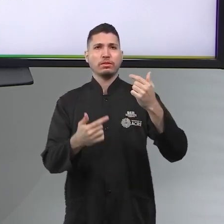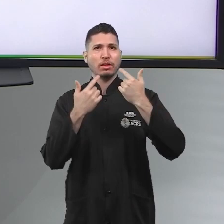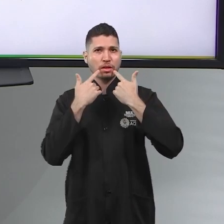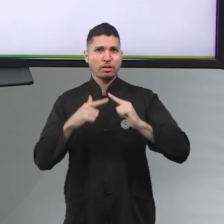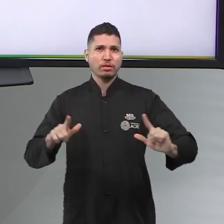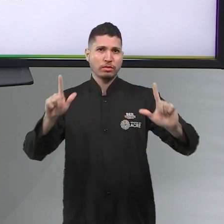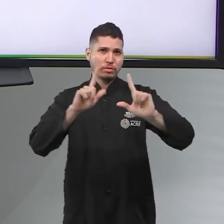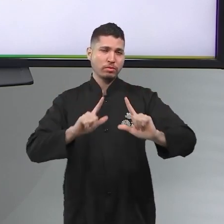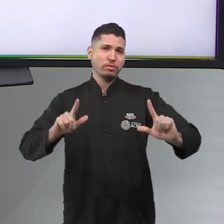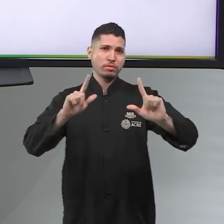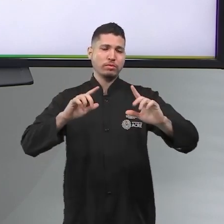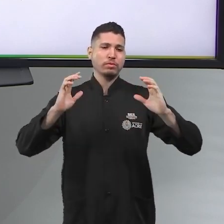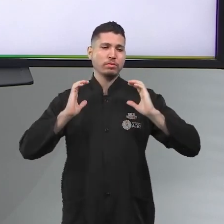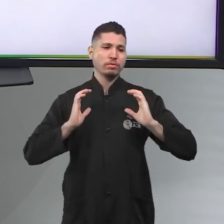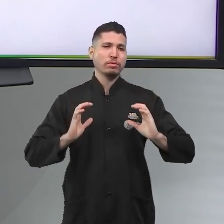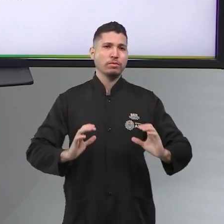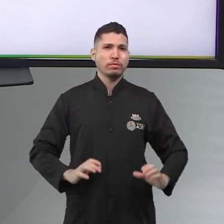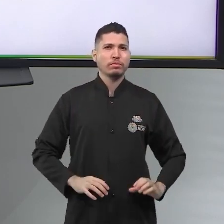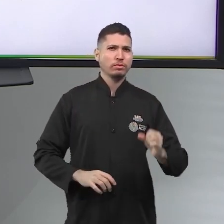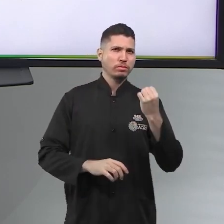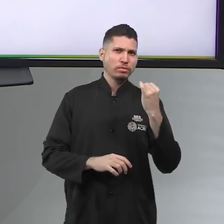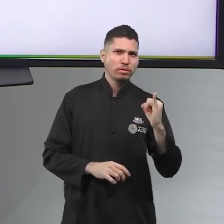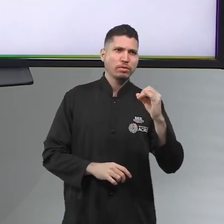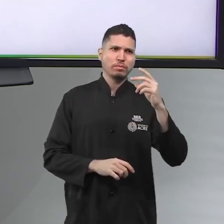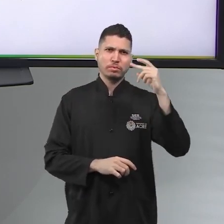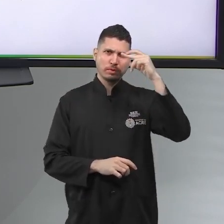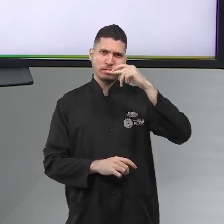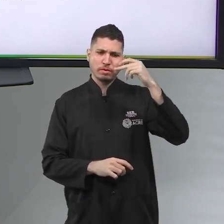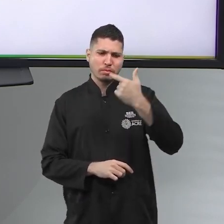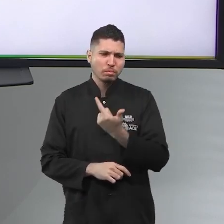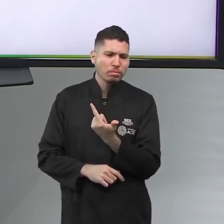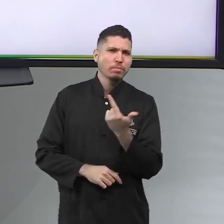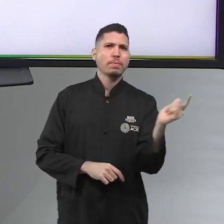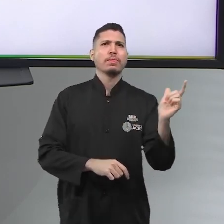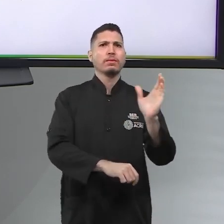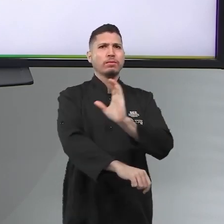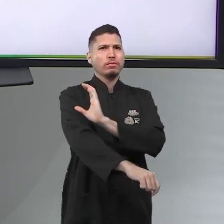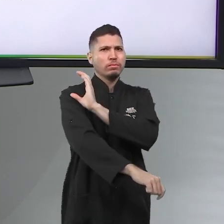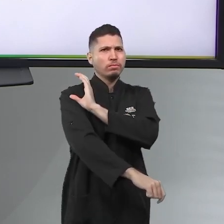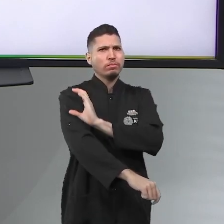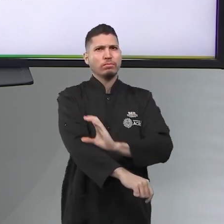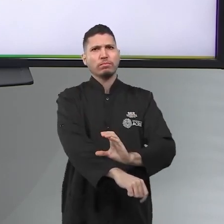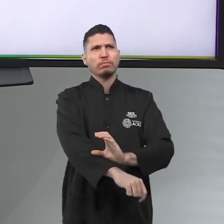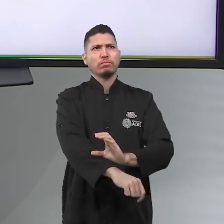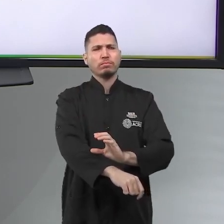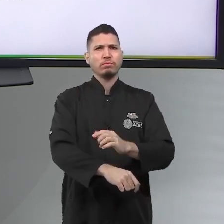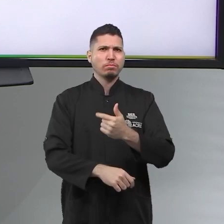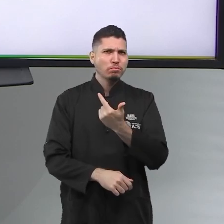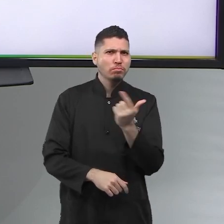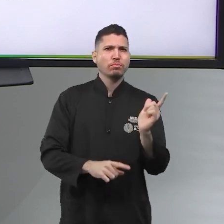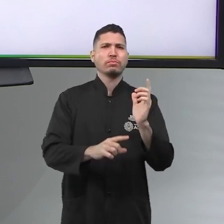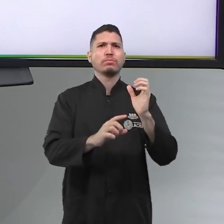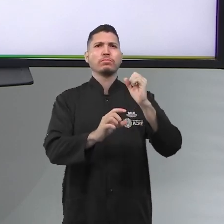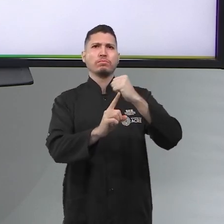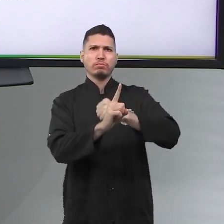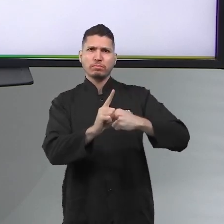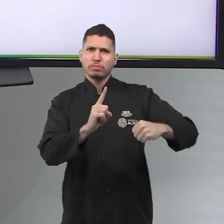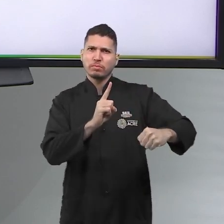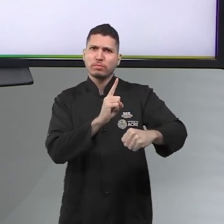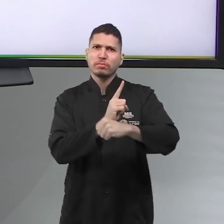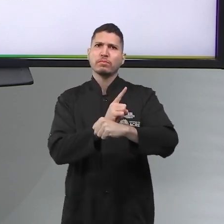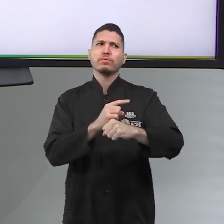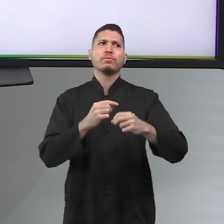consolidados. E se eu observar uma outra cultura, ou por que não dizer uma outra sociedade, eu